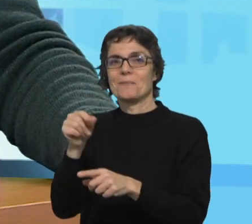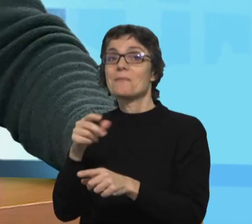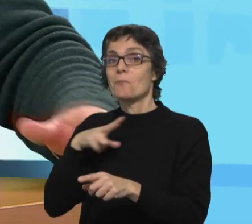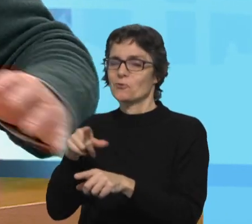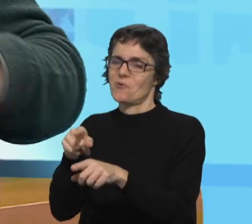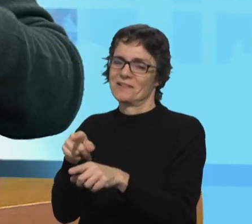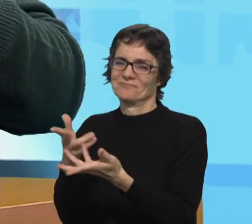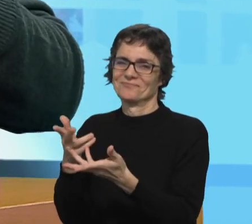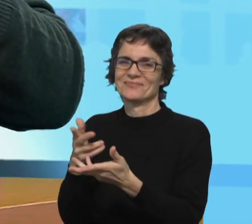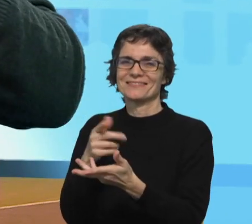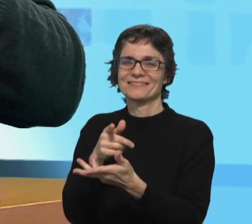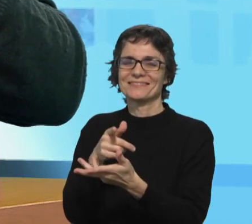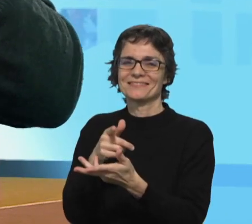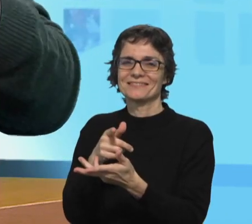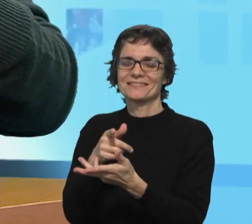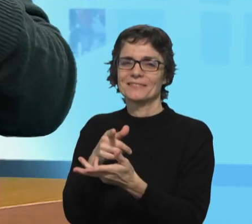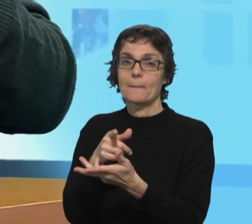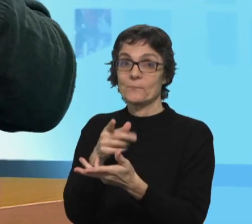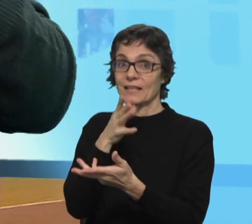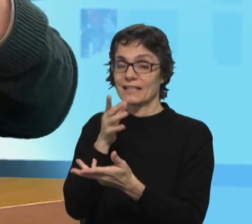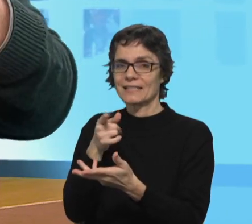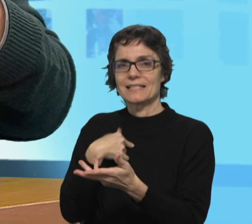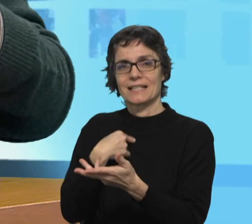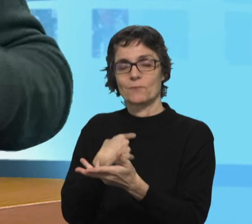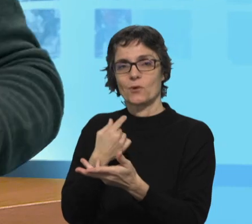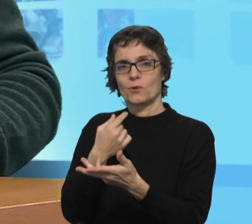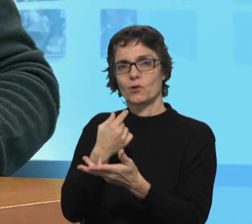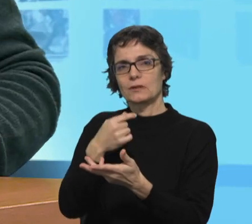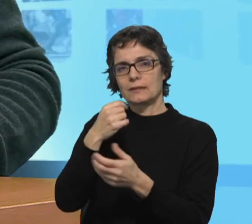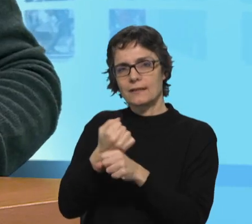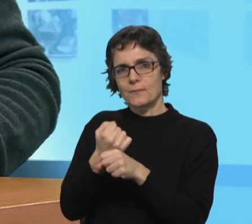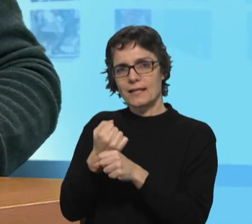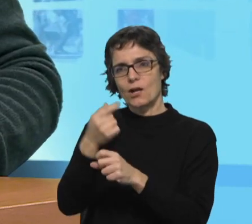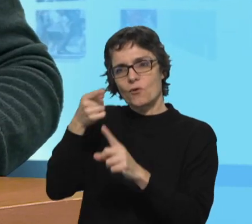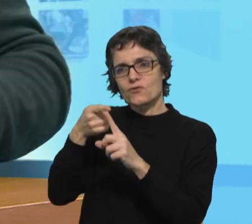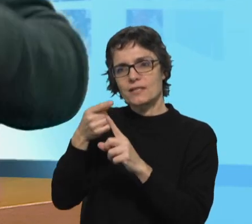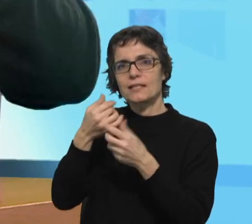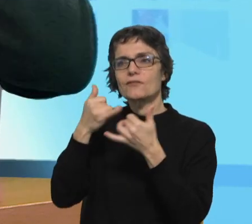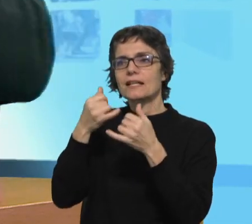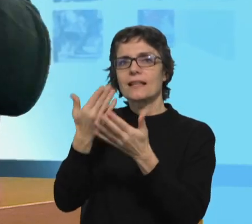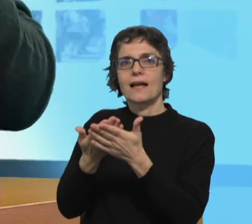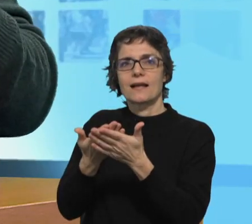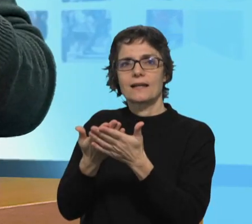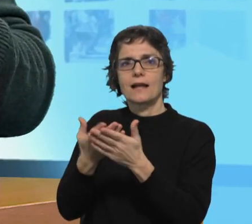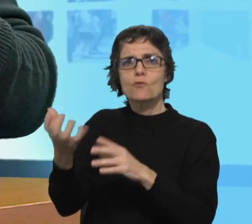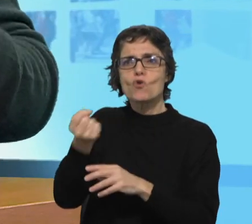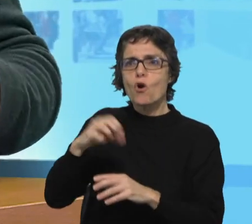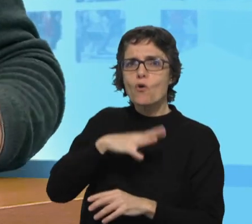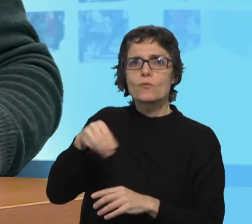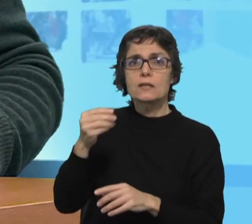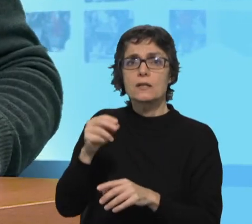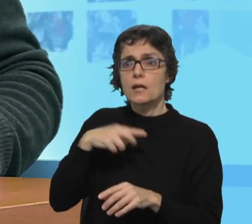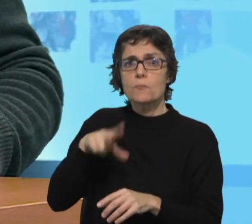que eu trabalhei para dar uma alegria aos portugueses. Campeão do mundo de natação. Em Portugal nunca tinha havido uma coisa